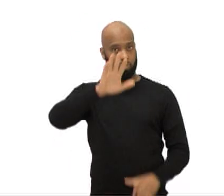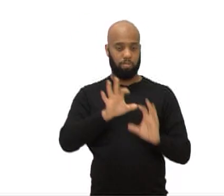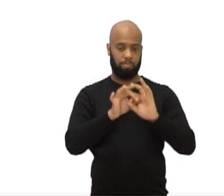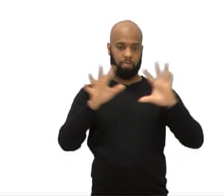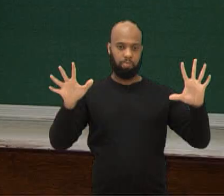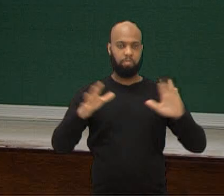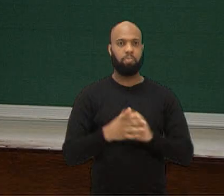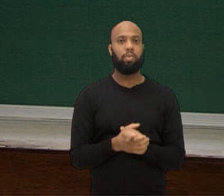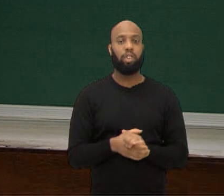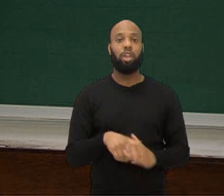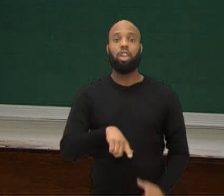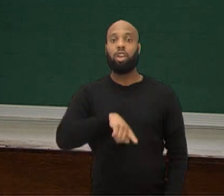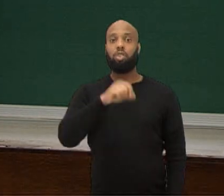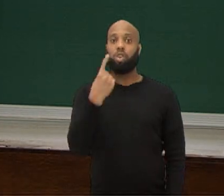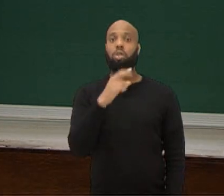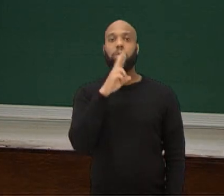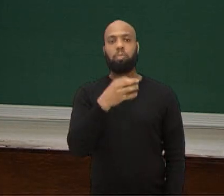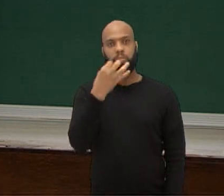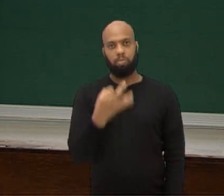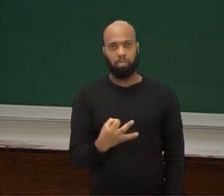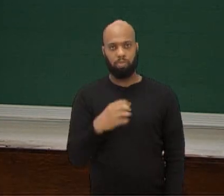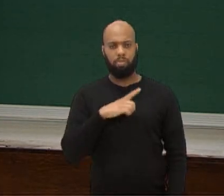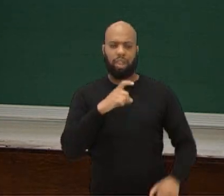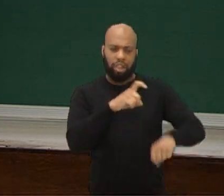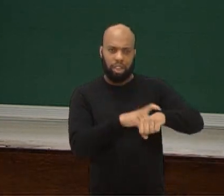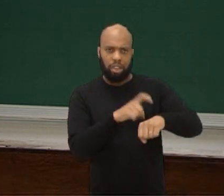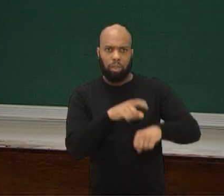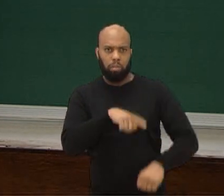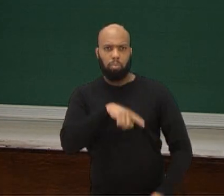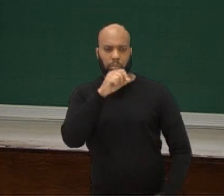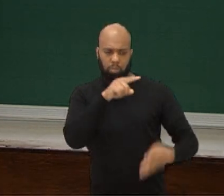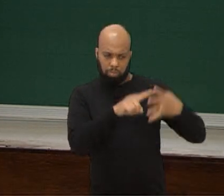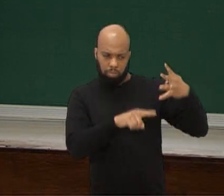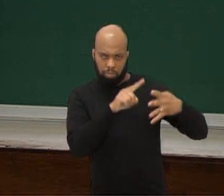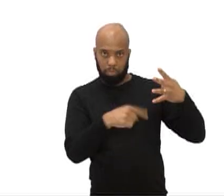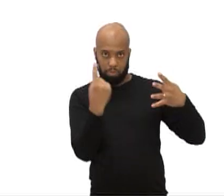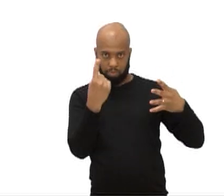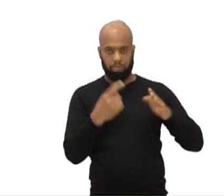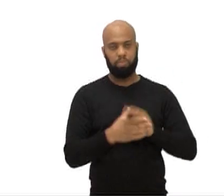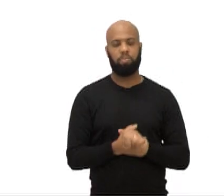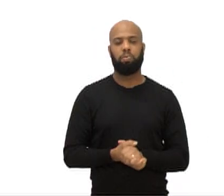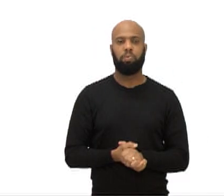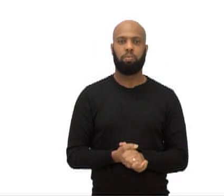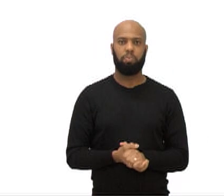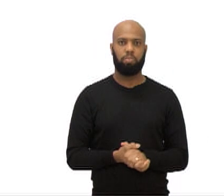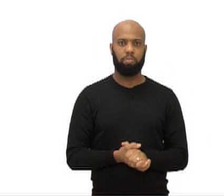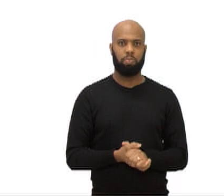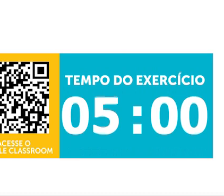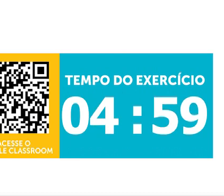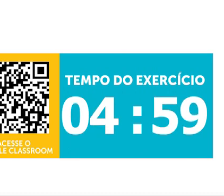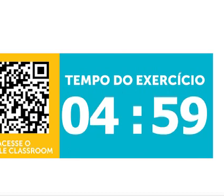independente. Somente uma está correta. Então aproveite o tempo e acerte essa questão. Até logo!